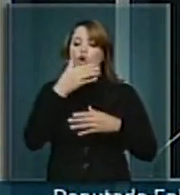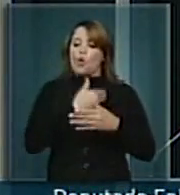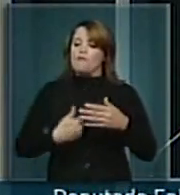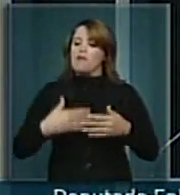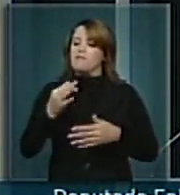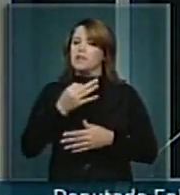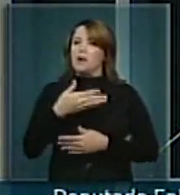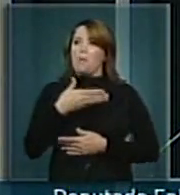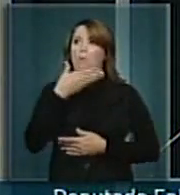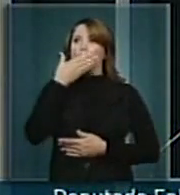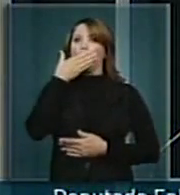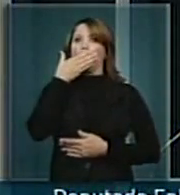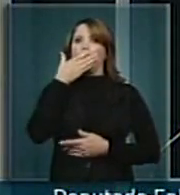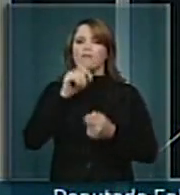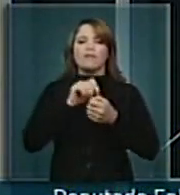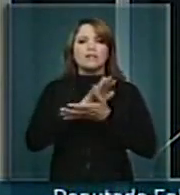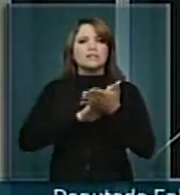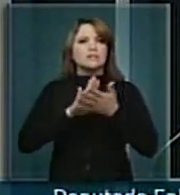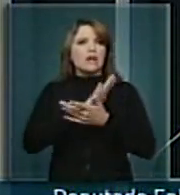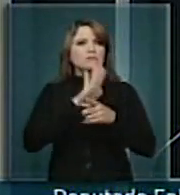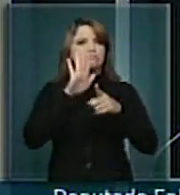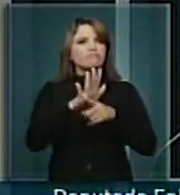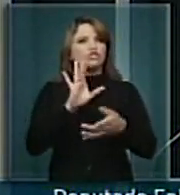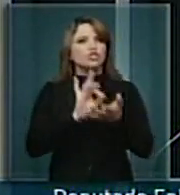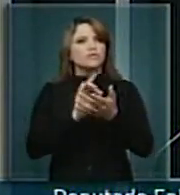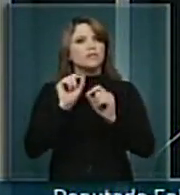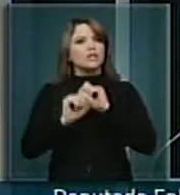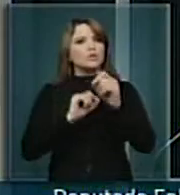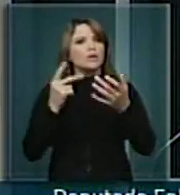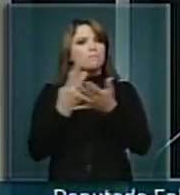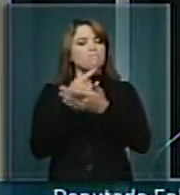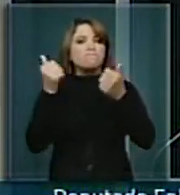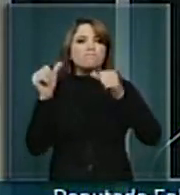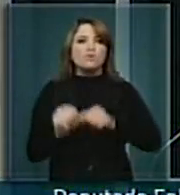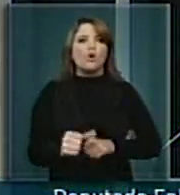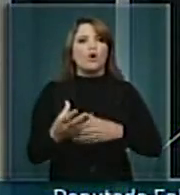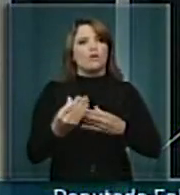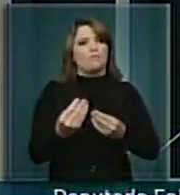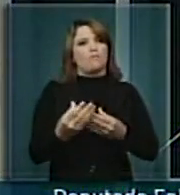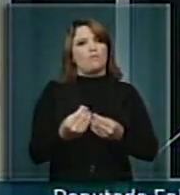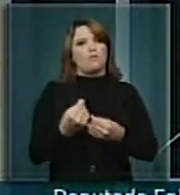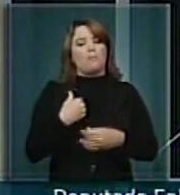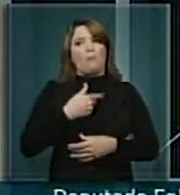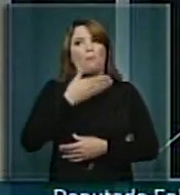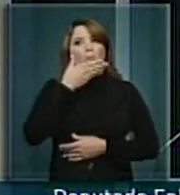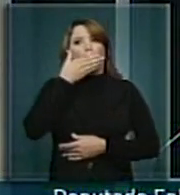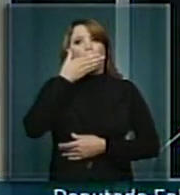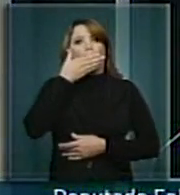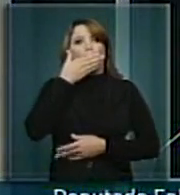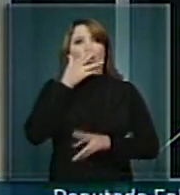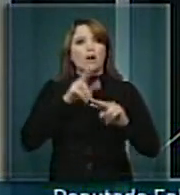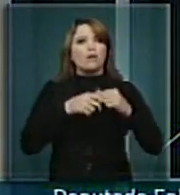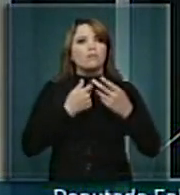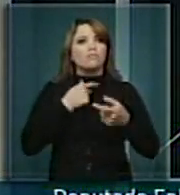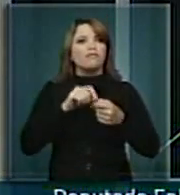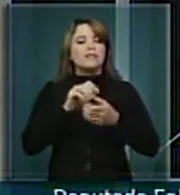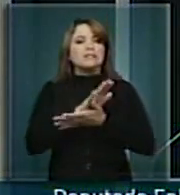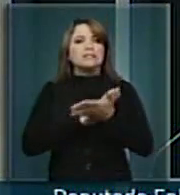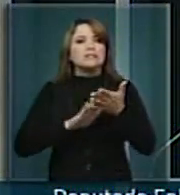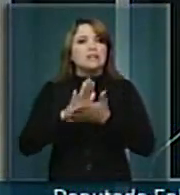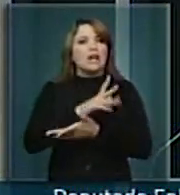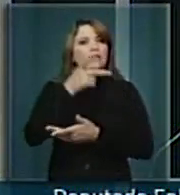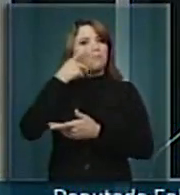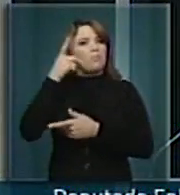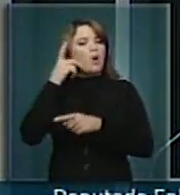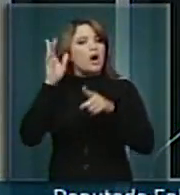do Estado, consubstancia verdadeiro crime pela omissão social, pela inércia